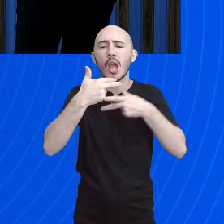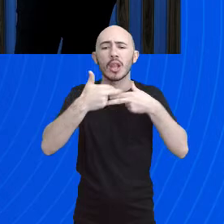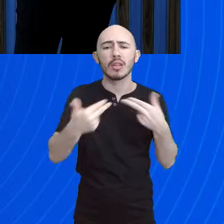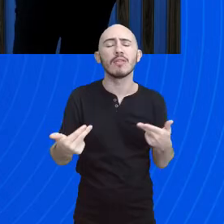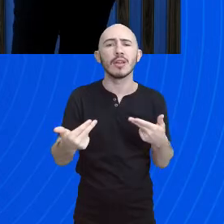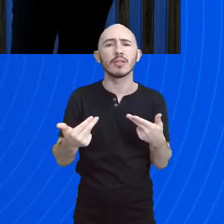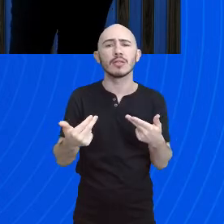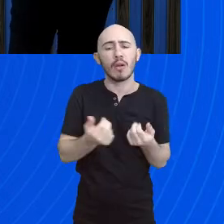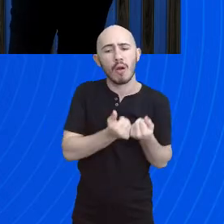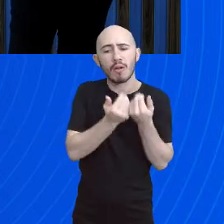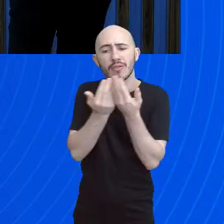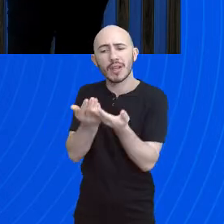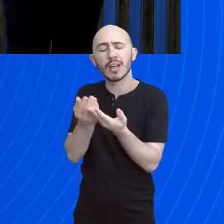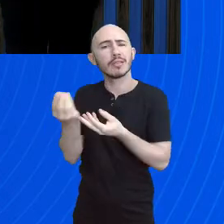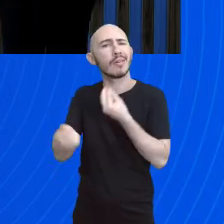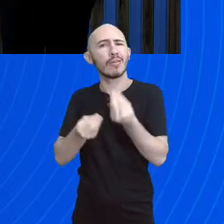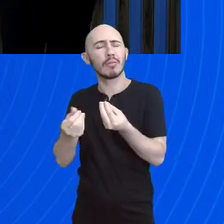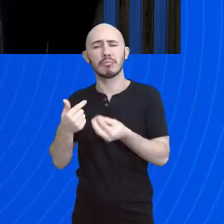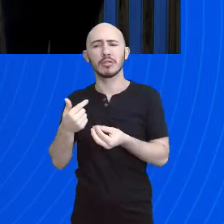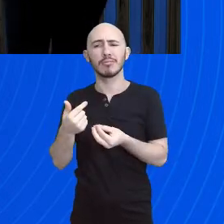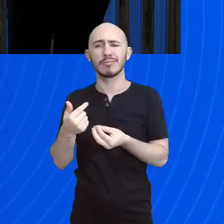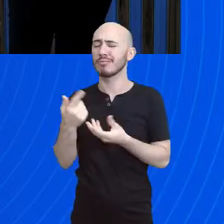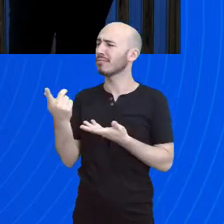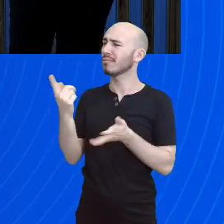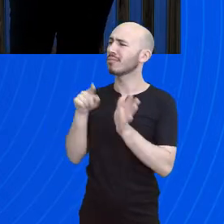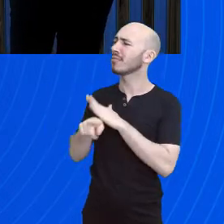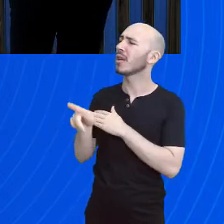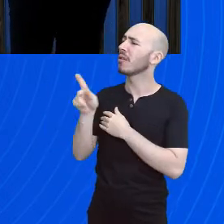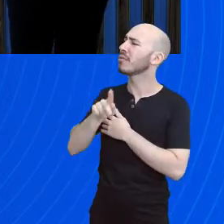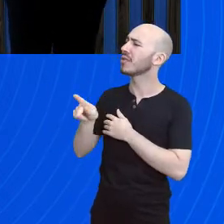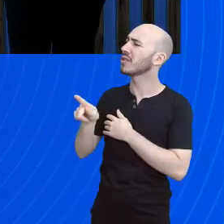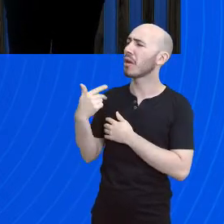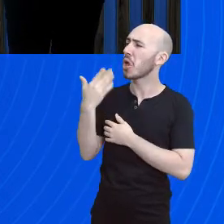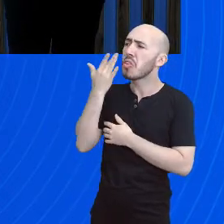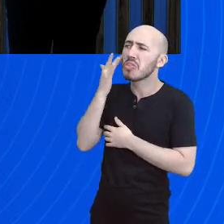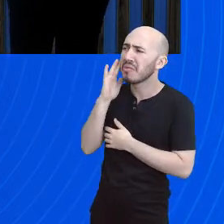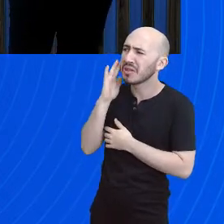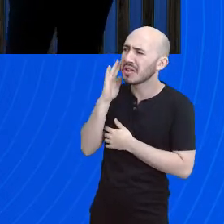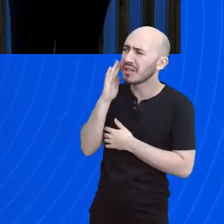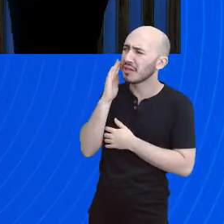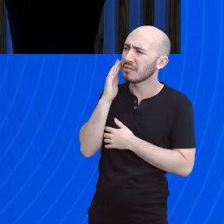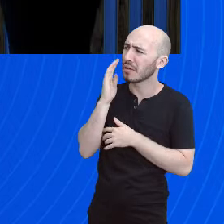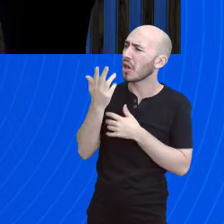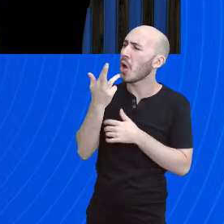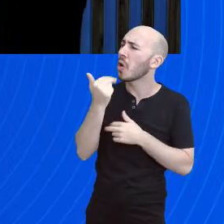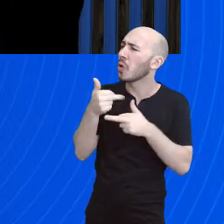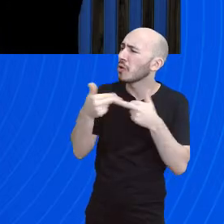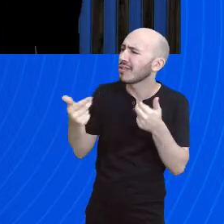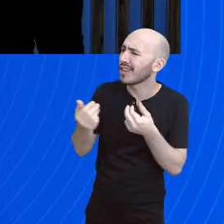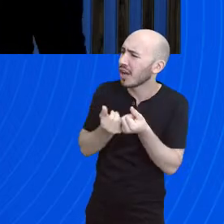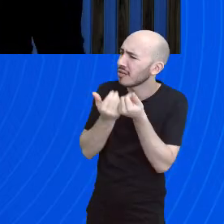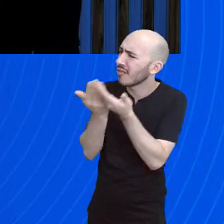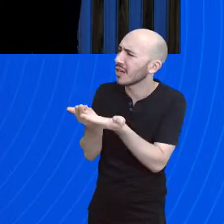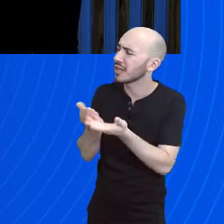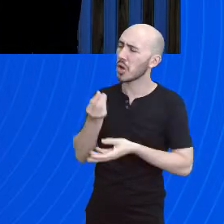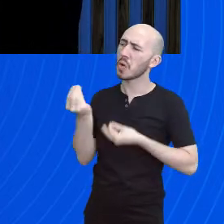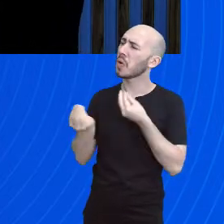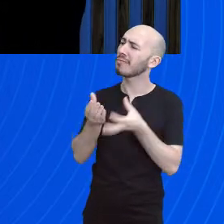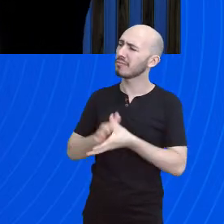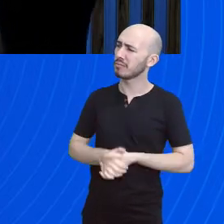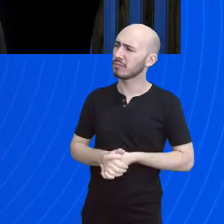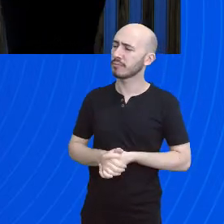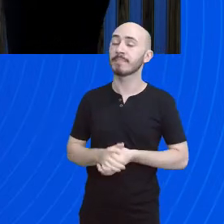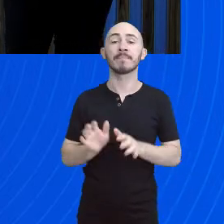professora, não estou conseguindo pensar sobre isso. A questão do fornecimento de nutrientes